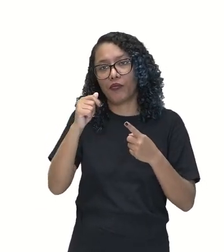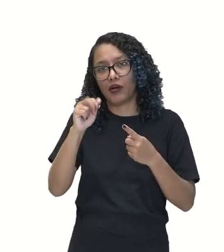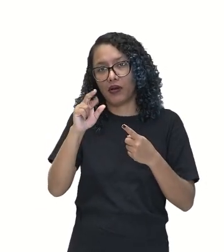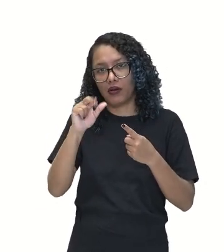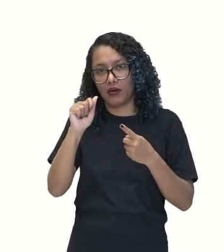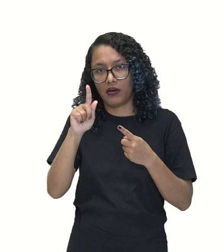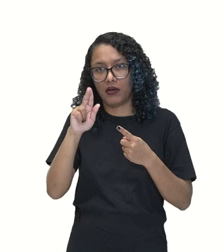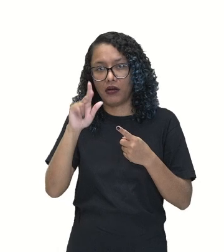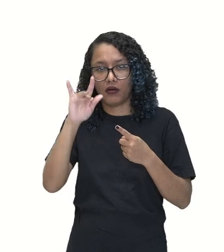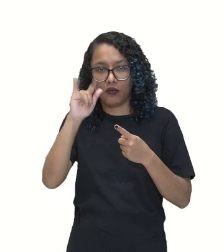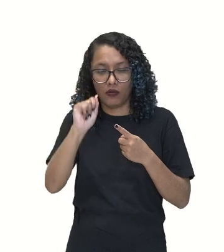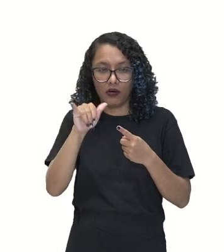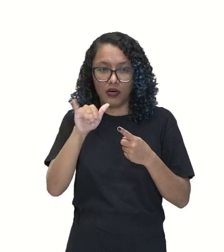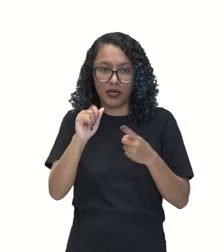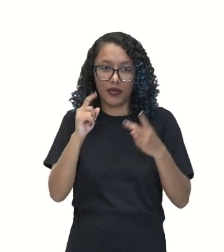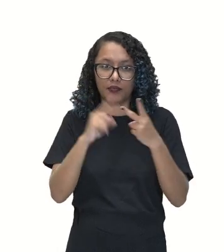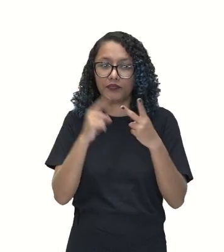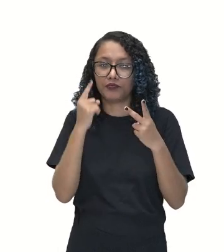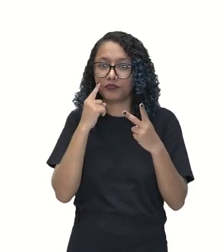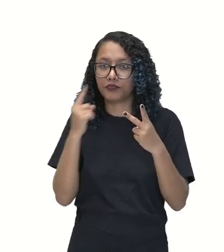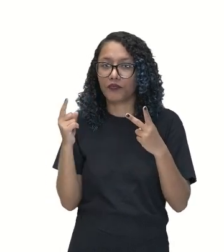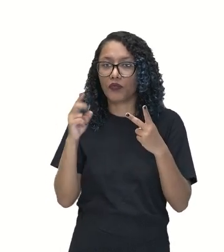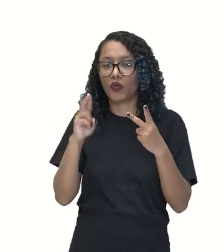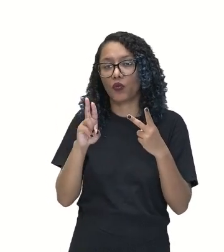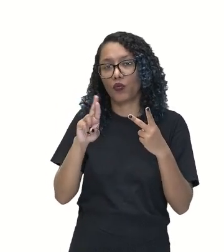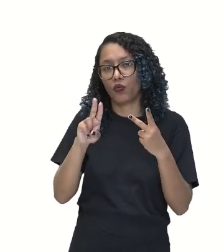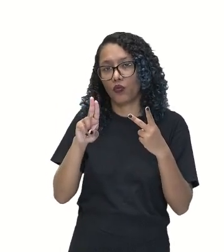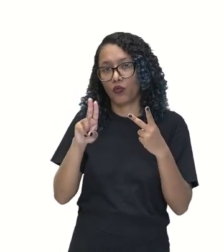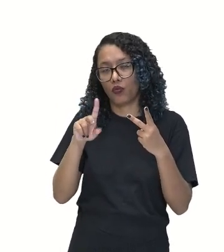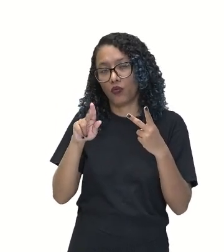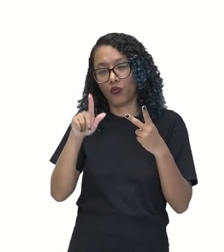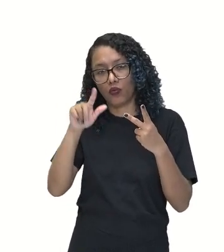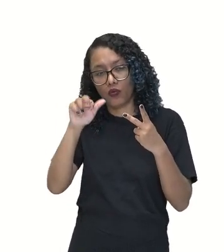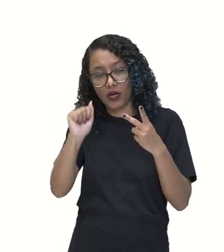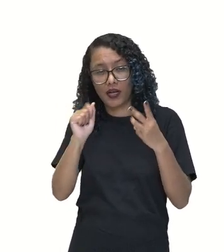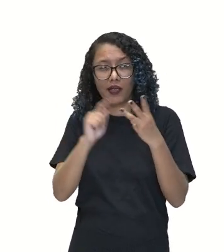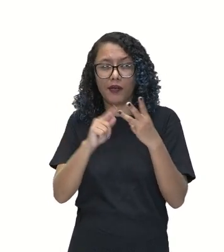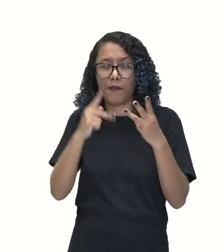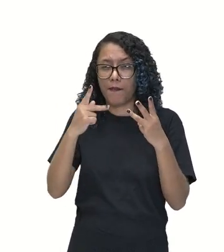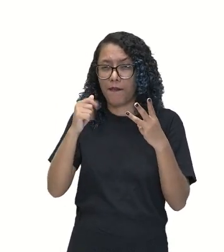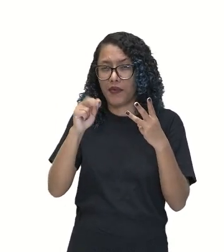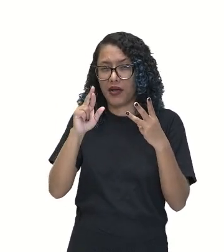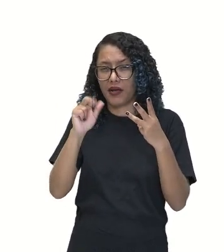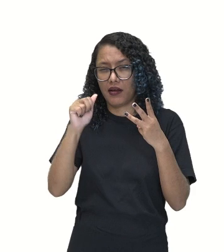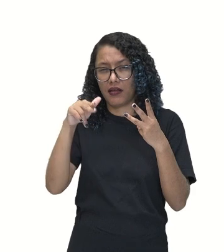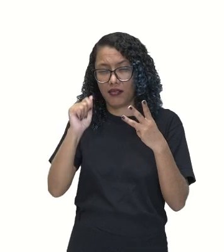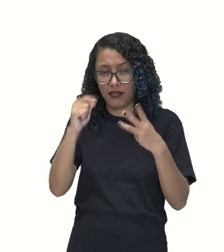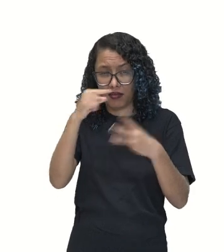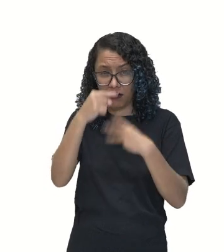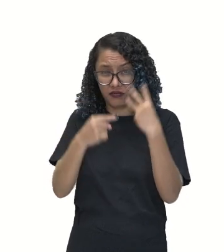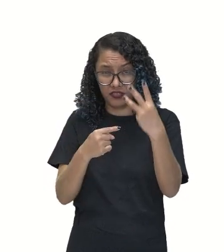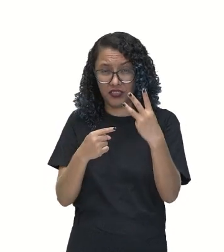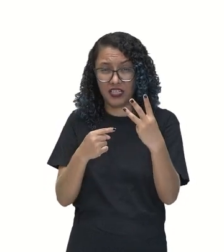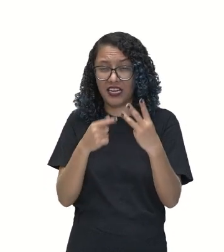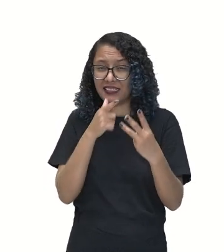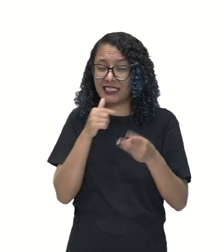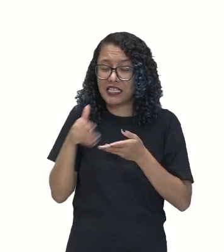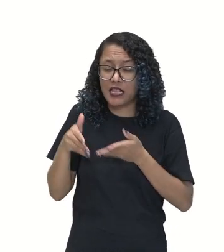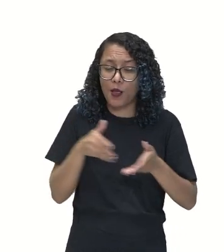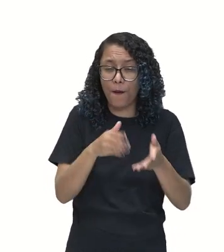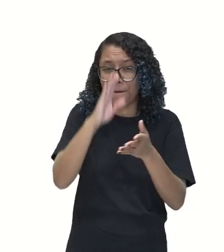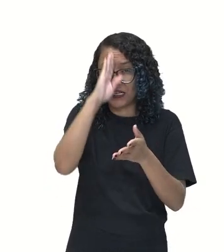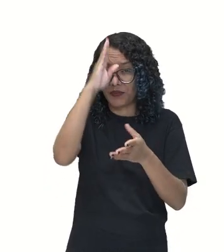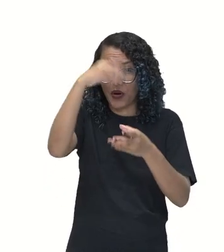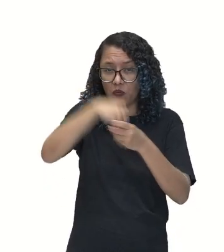temos o Rio Uruguai e nós temos o Rio Paraná. São os principais rios que constituem